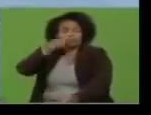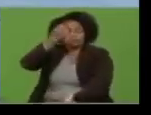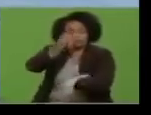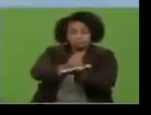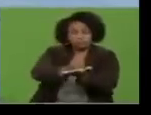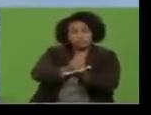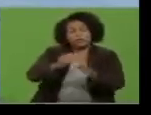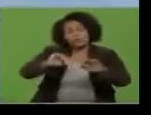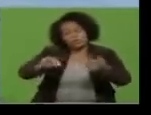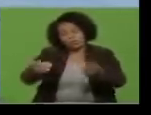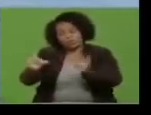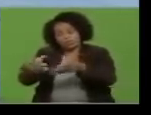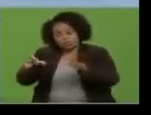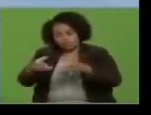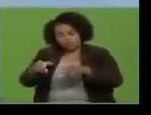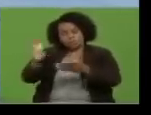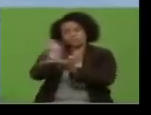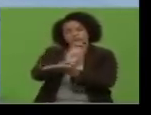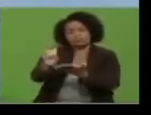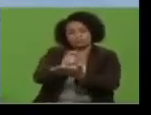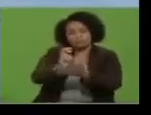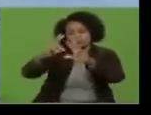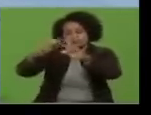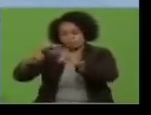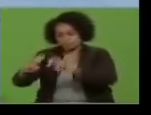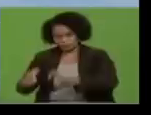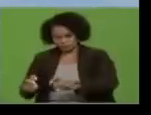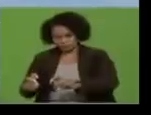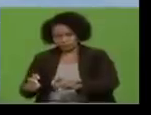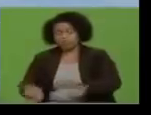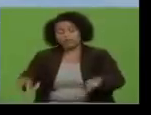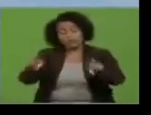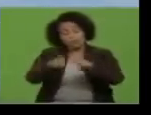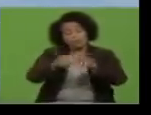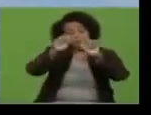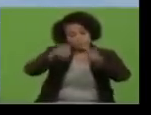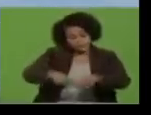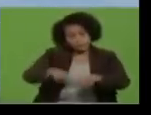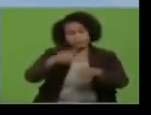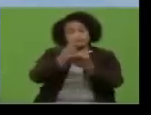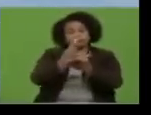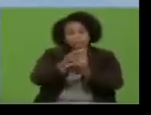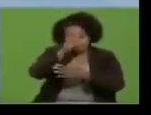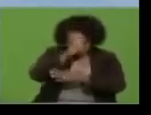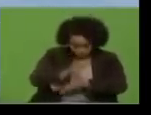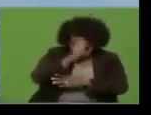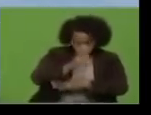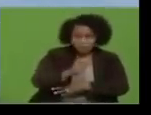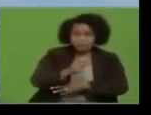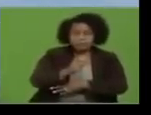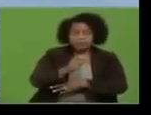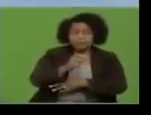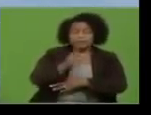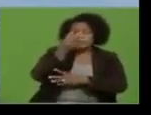organismos de inspeção, claramente também obedecendo à tendência da pandemia no nosso país.